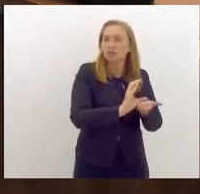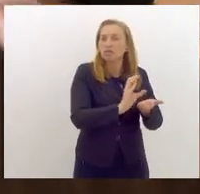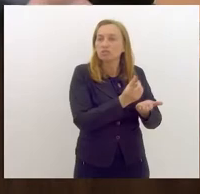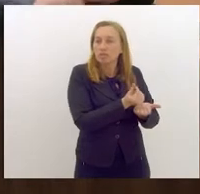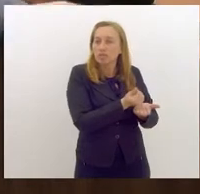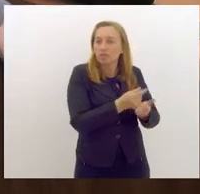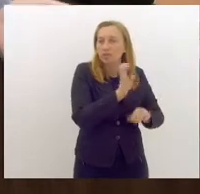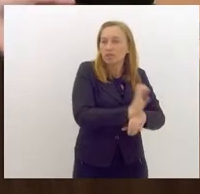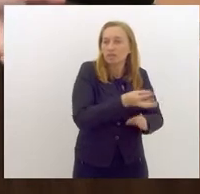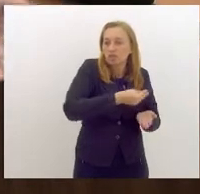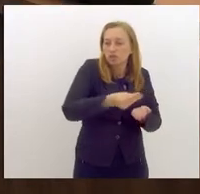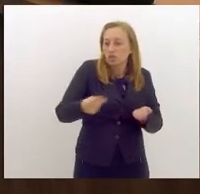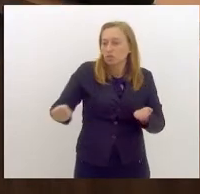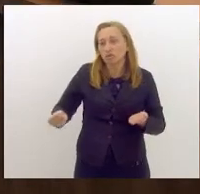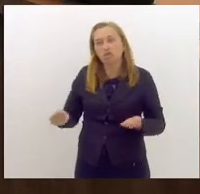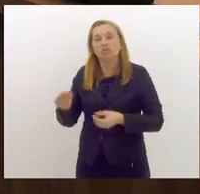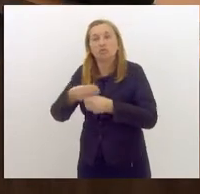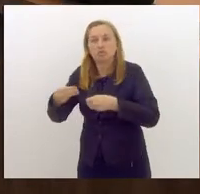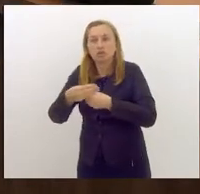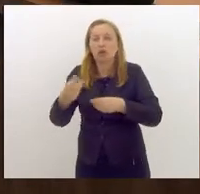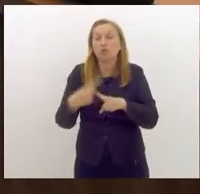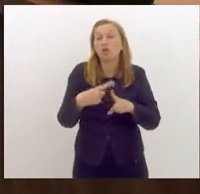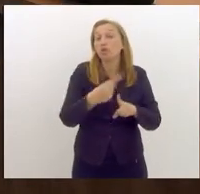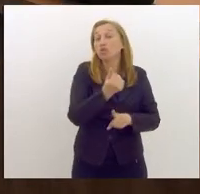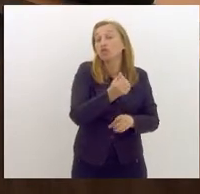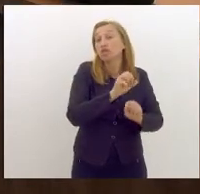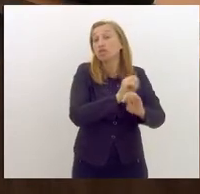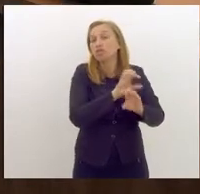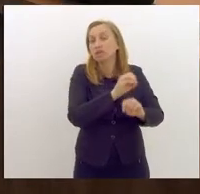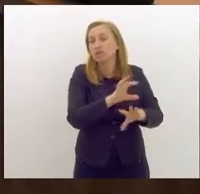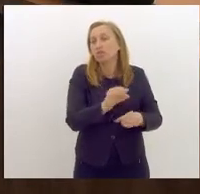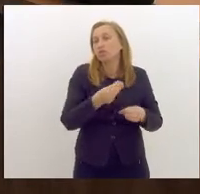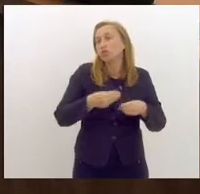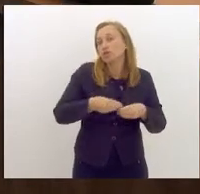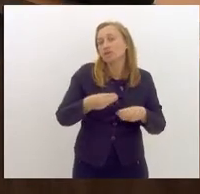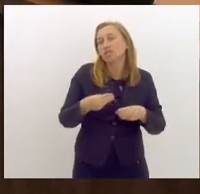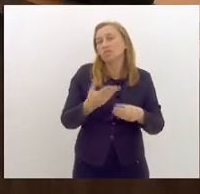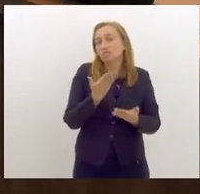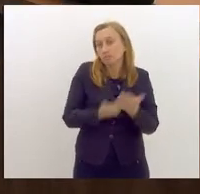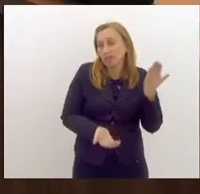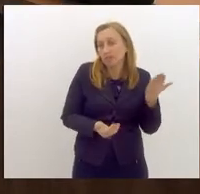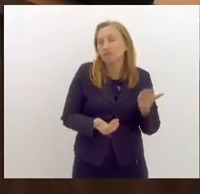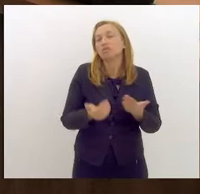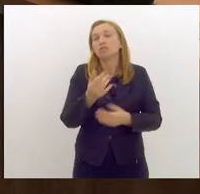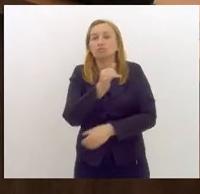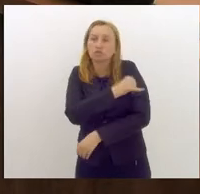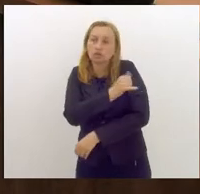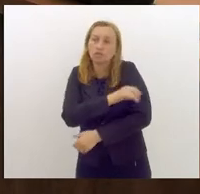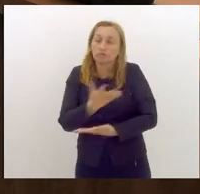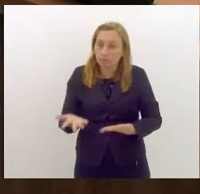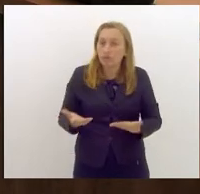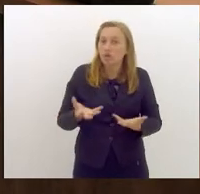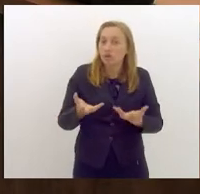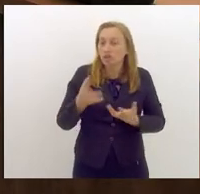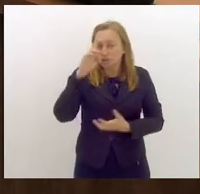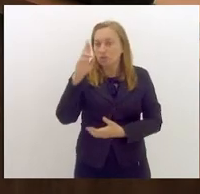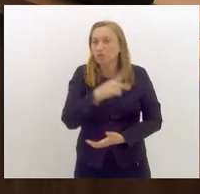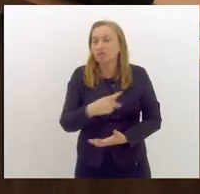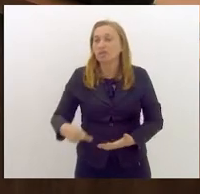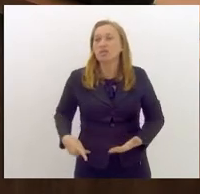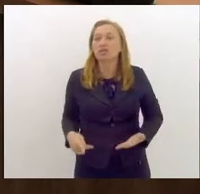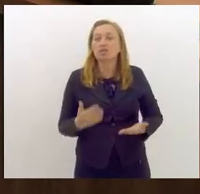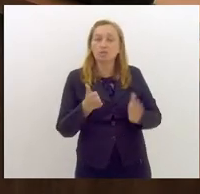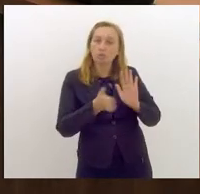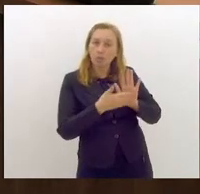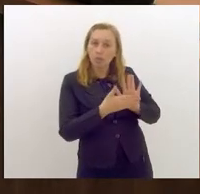repassar para os municípios porque isso é dinheiro da educação que os municípios do Rio de Janeiro estão perdendo Então queria é senhor presidente colocar para vossa